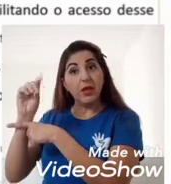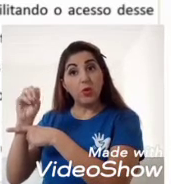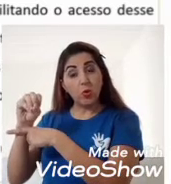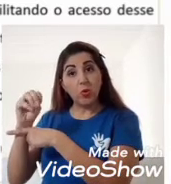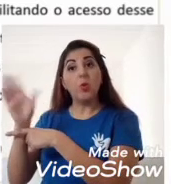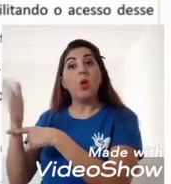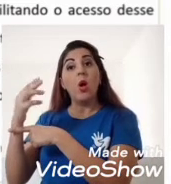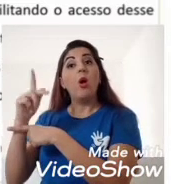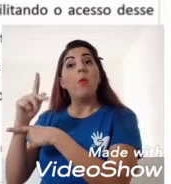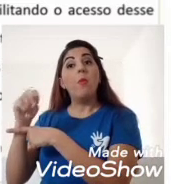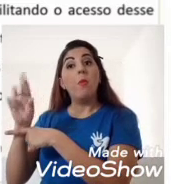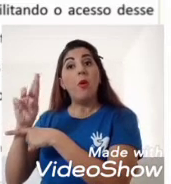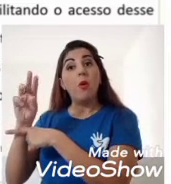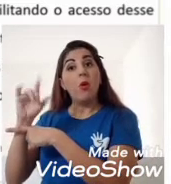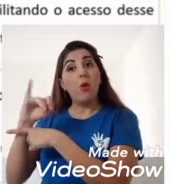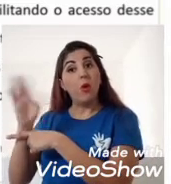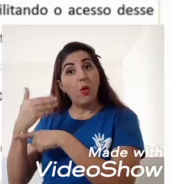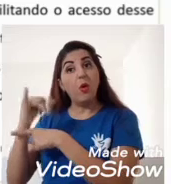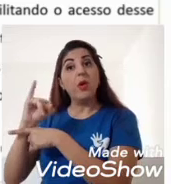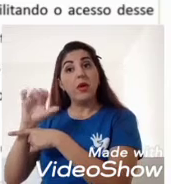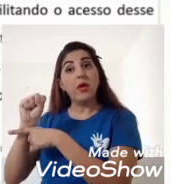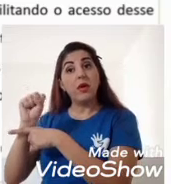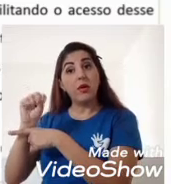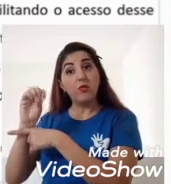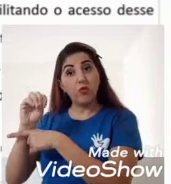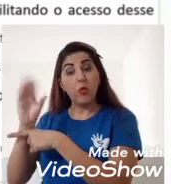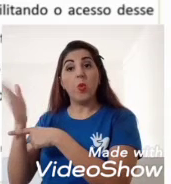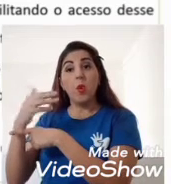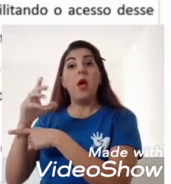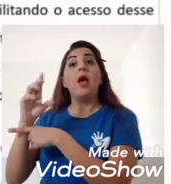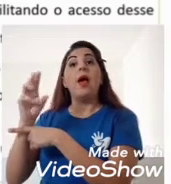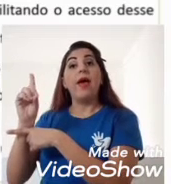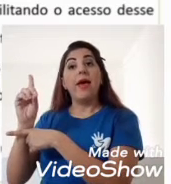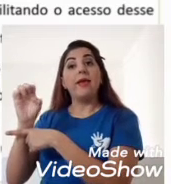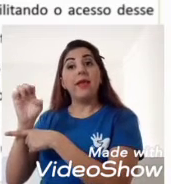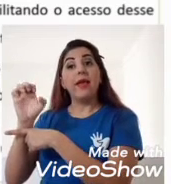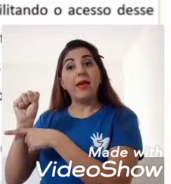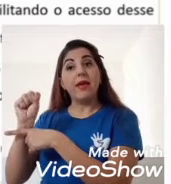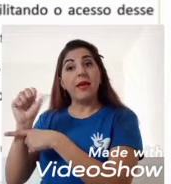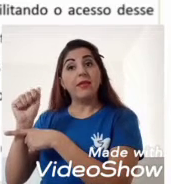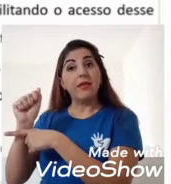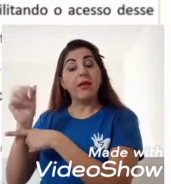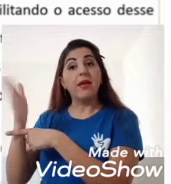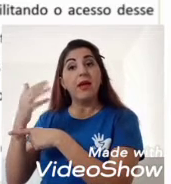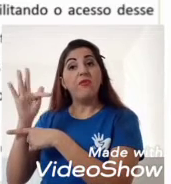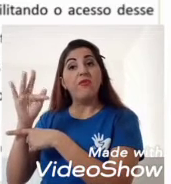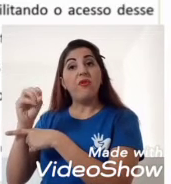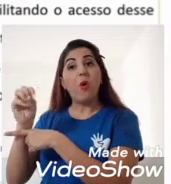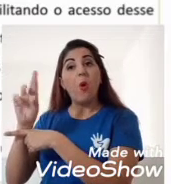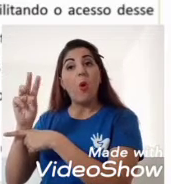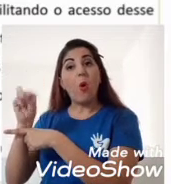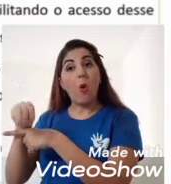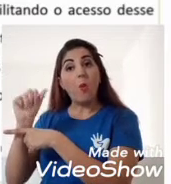isso, dessa forma, dessa maneira, né? Nesse contexto, nesse aspecto, destarte,